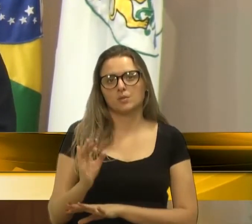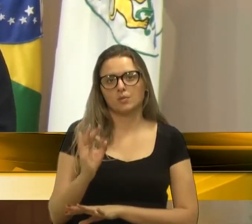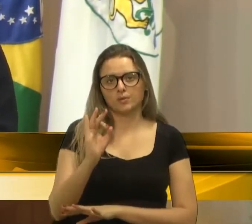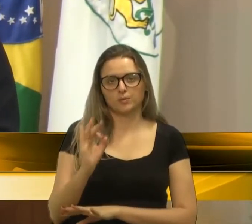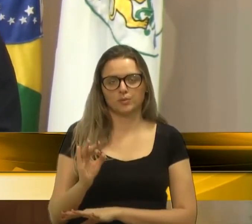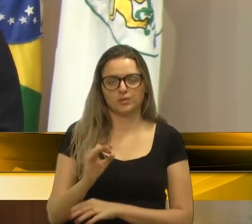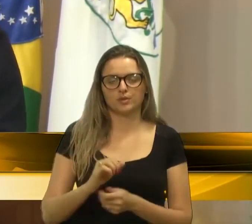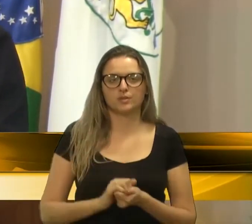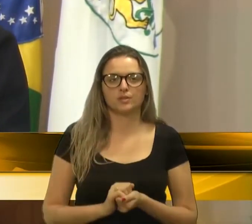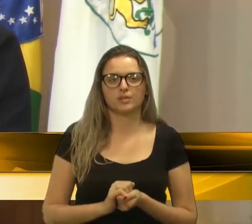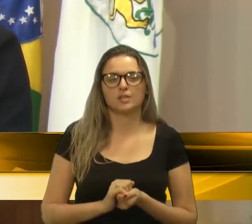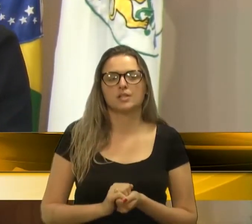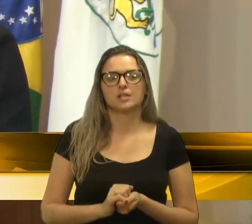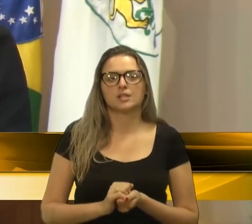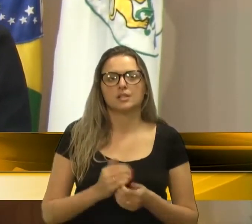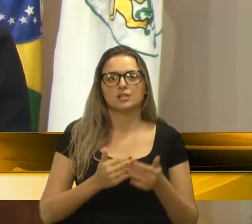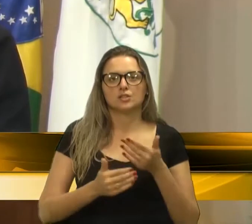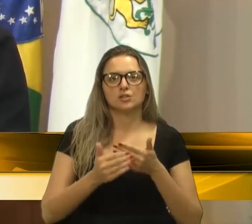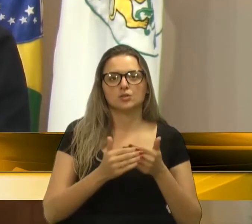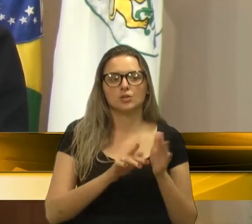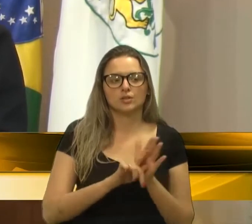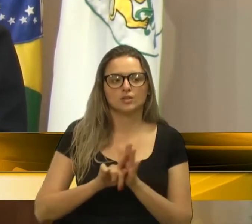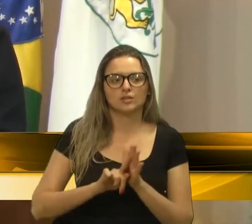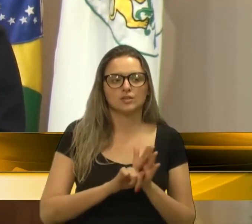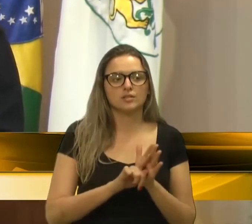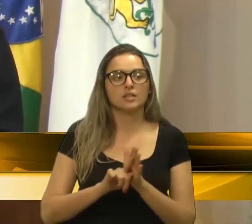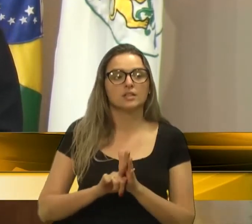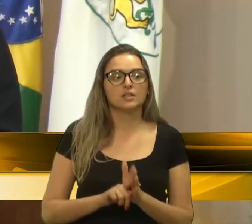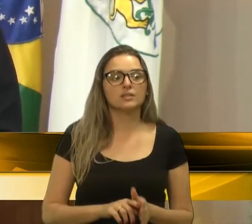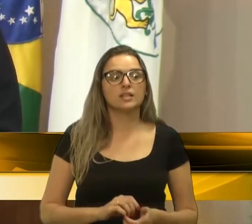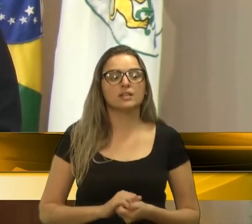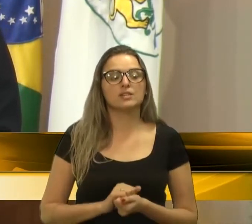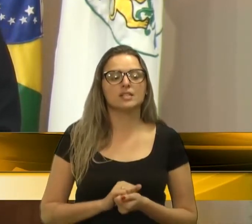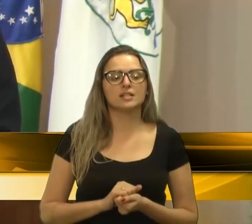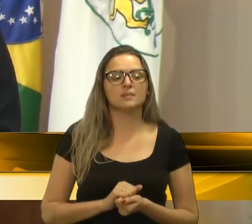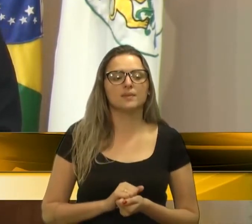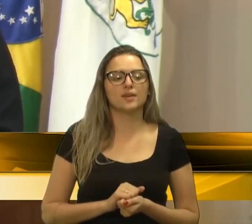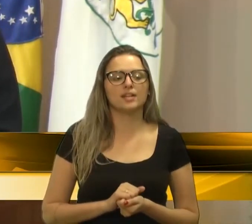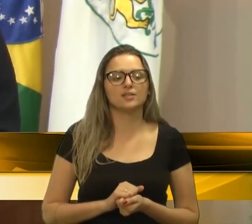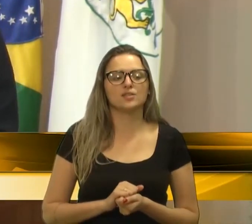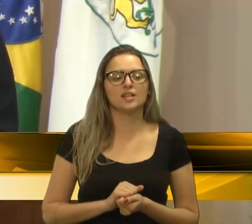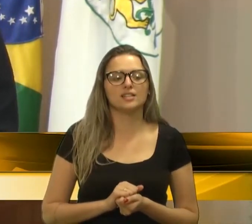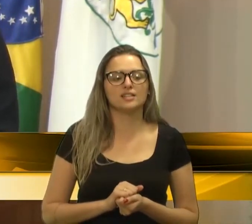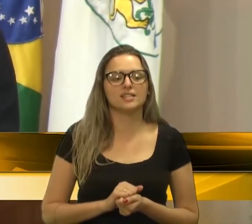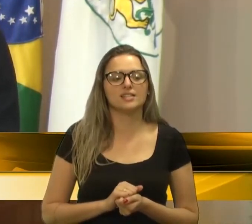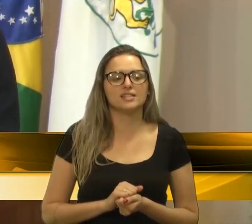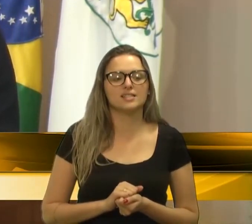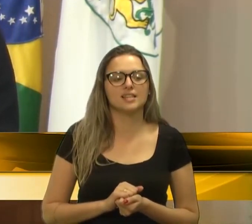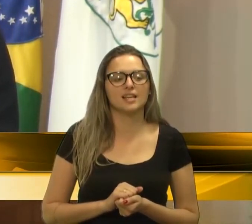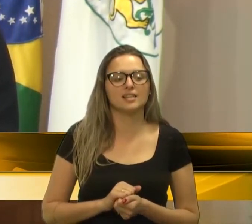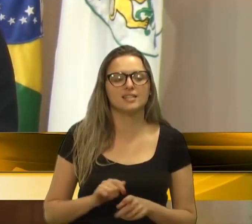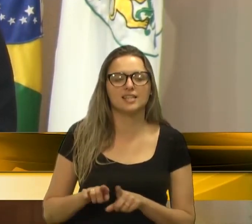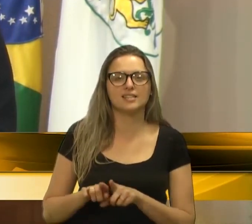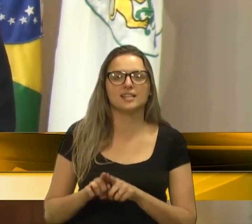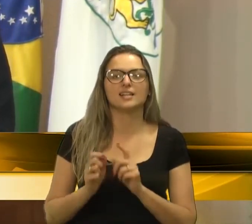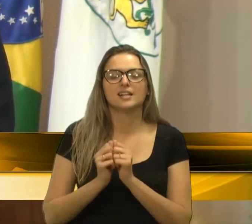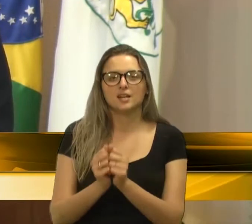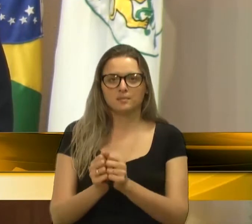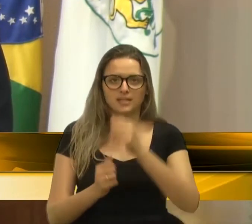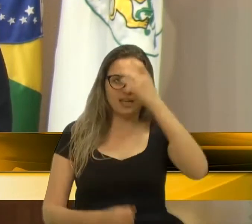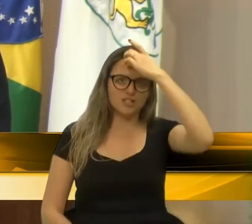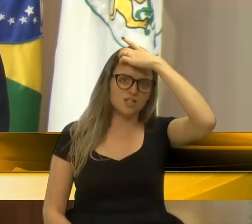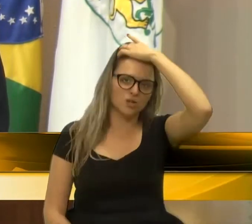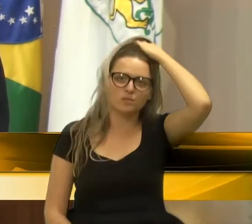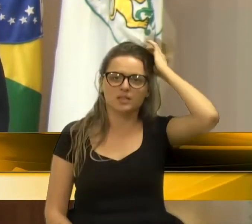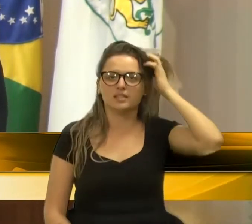54%, de acordo com o mapa da violência de 2015, né? Então, essa é uma iniciativa que ela se inicia 20 de